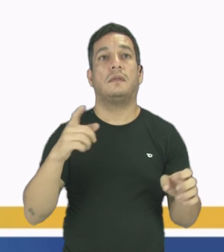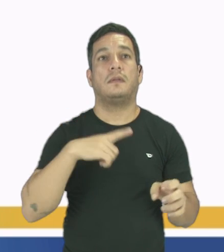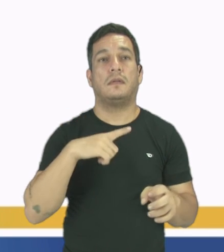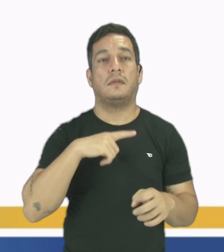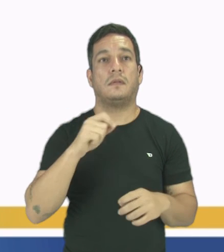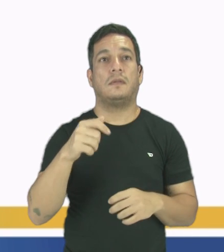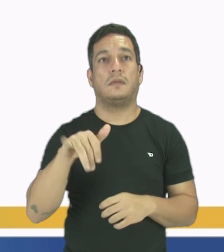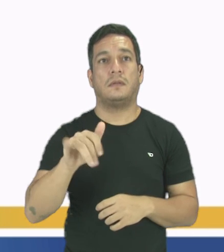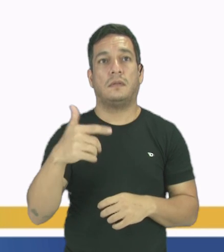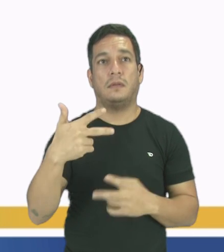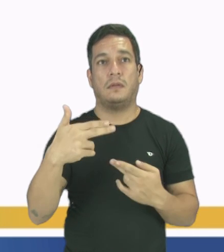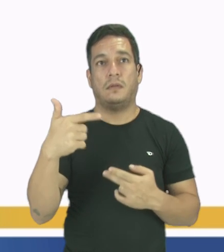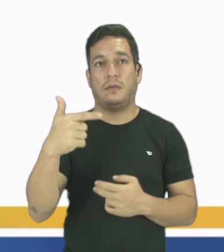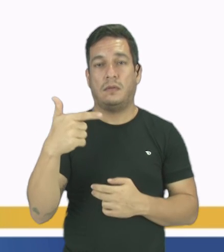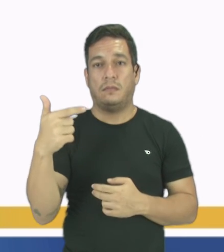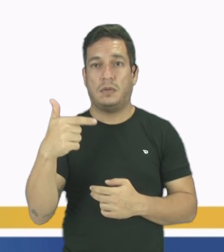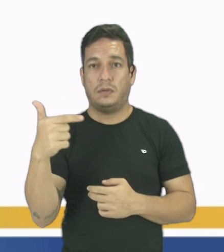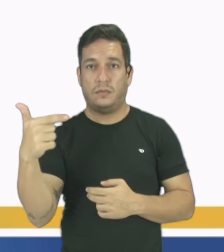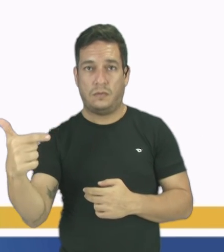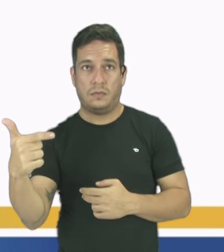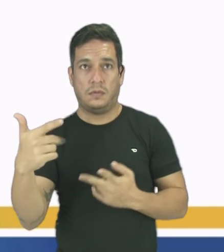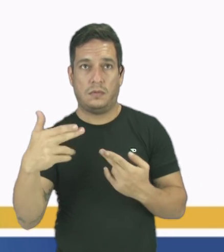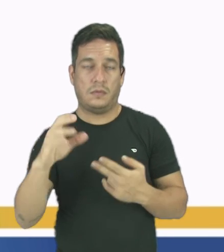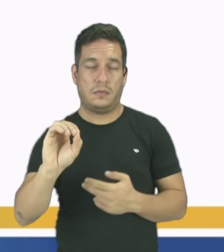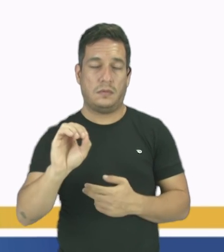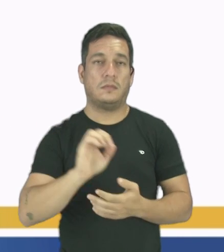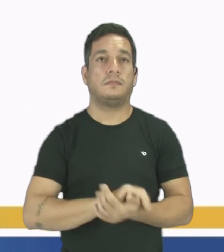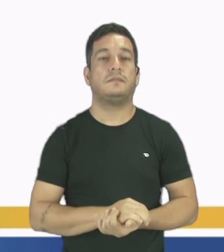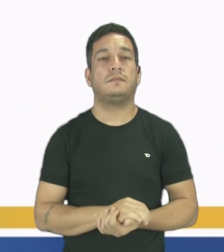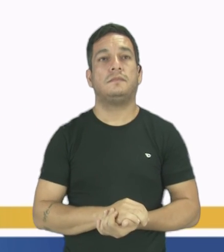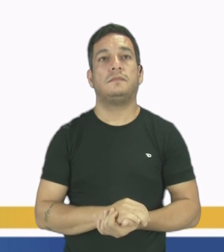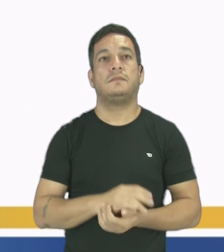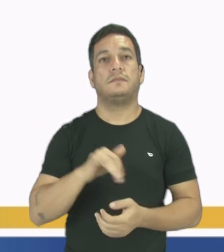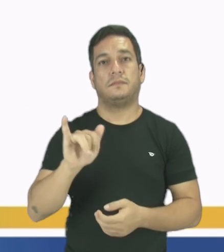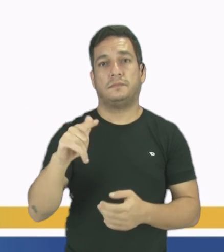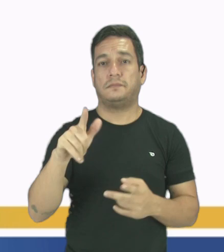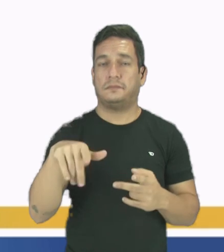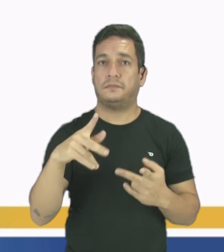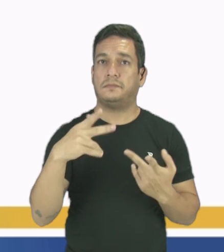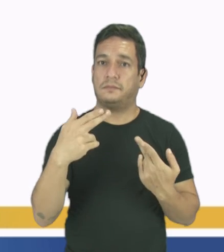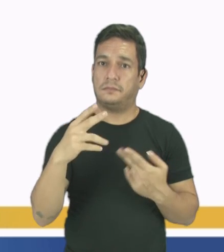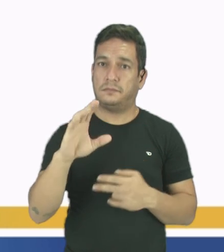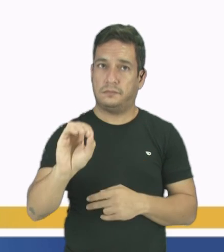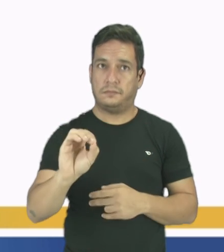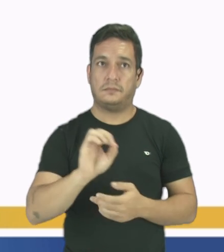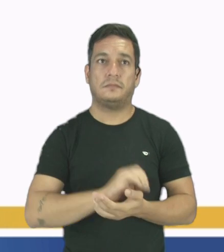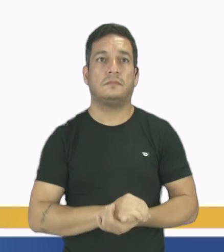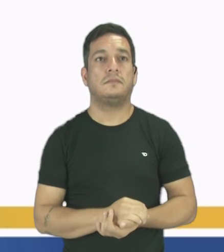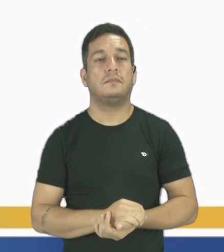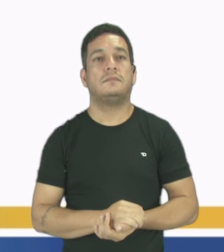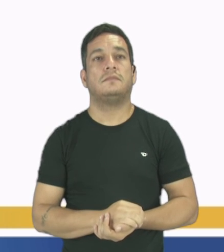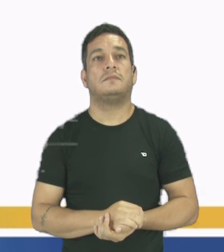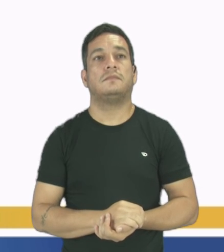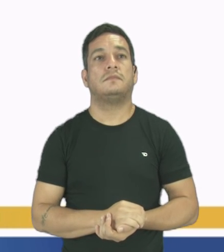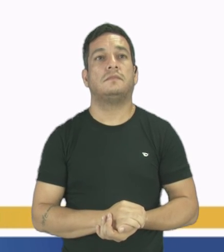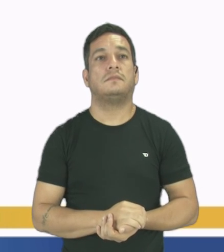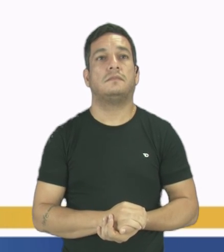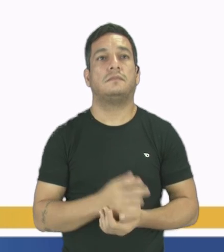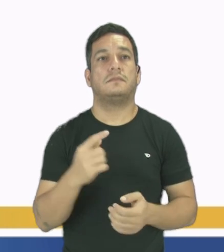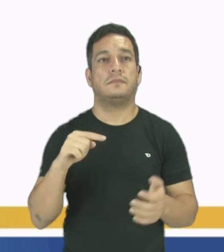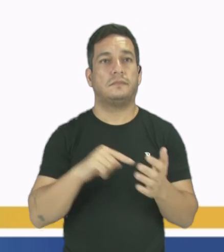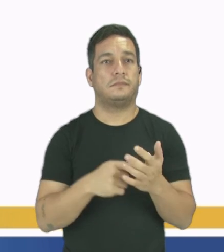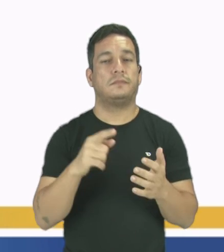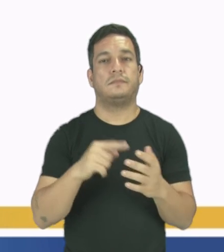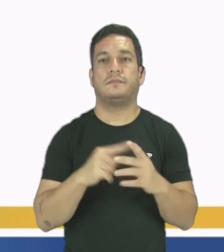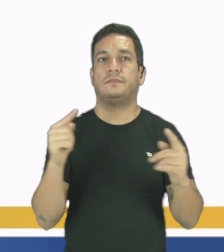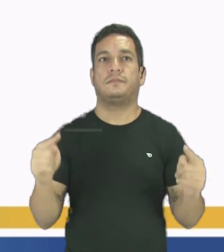temos y igual a 2 menos 2 igual a zero. Então, meu y aí, nesse caso, será zero. Logo, os